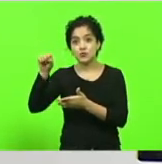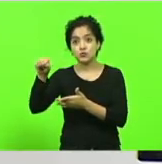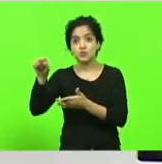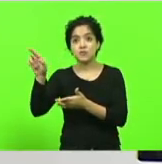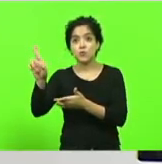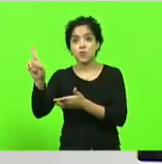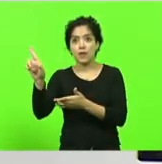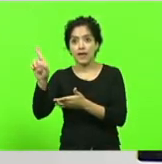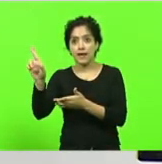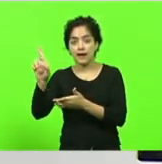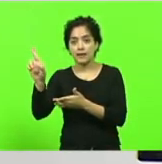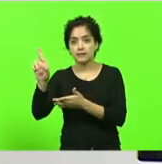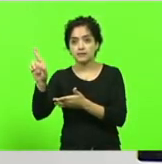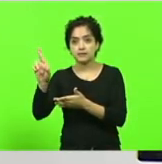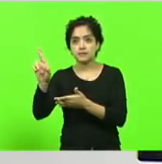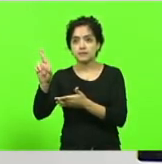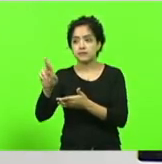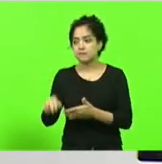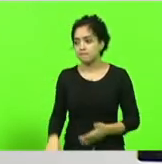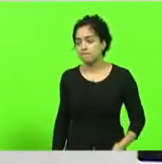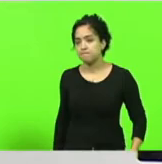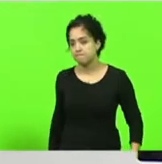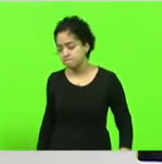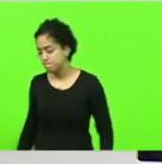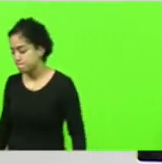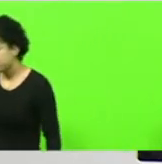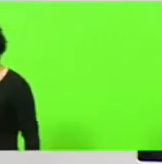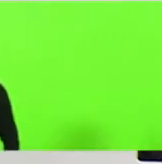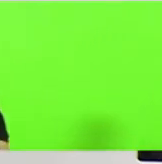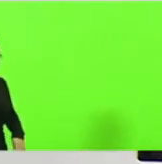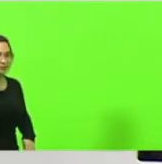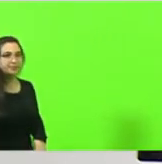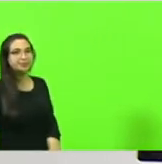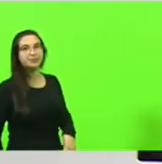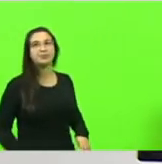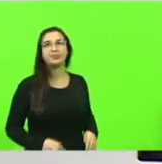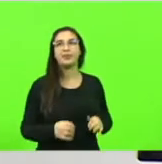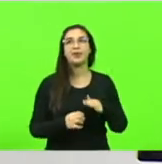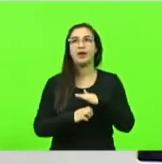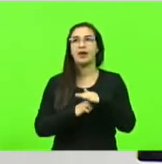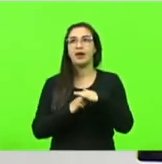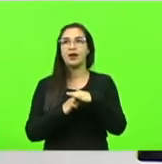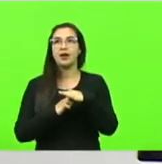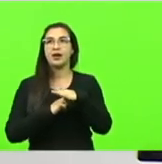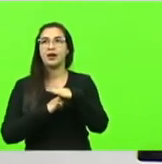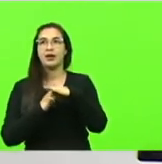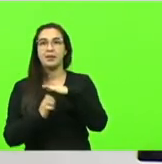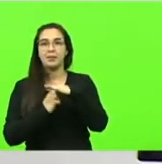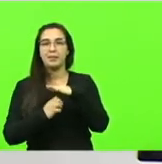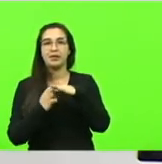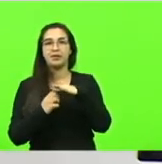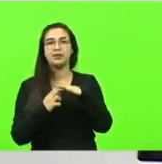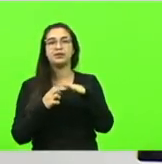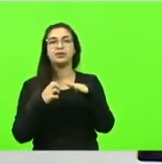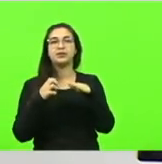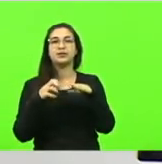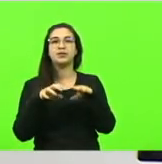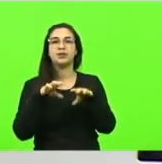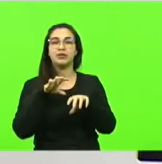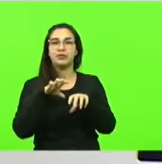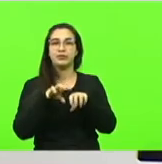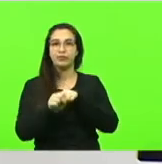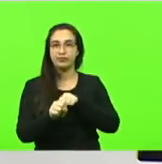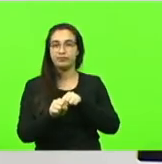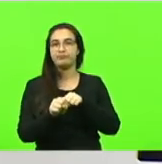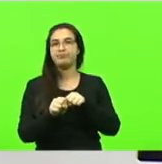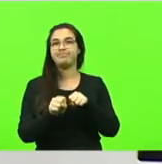reais de uma empresa formada por oficiais da Polícia Militar reformados